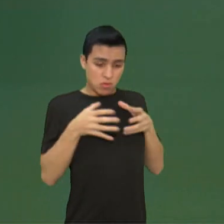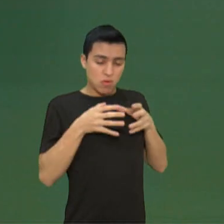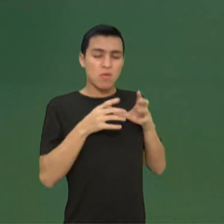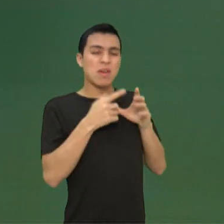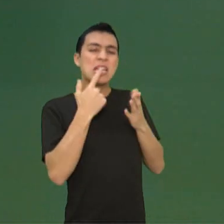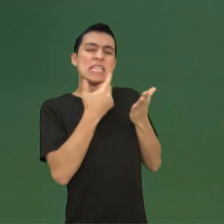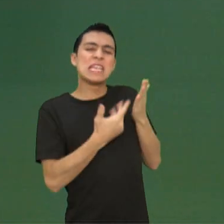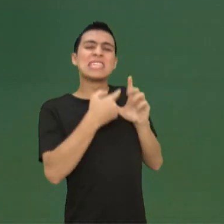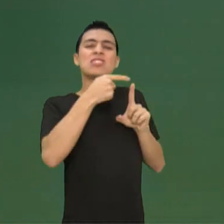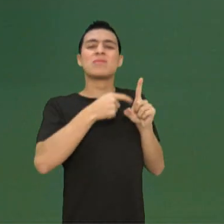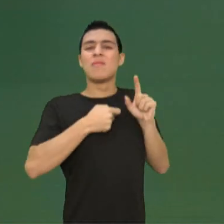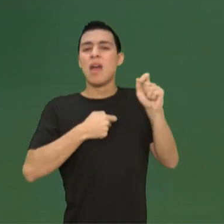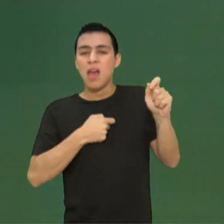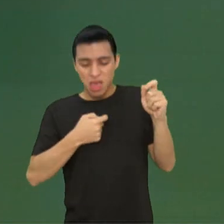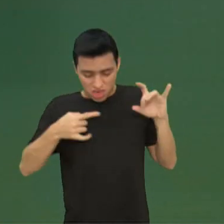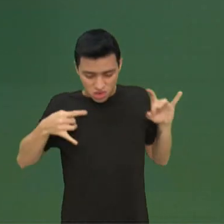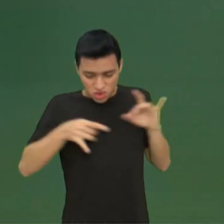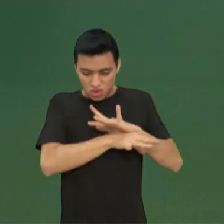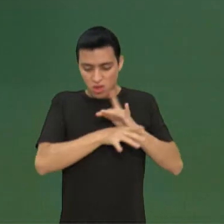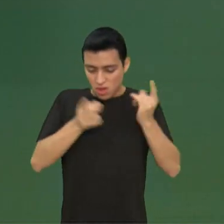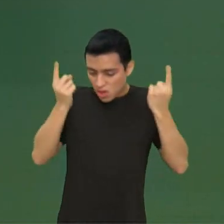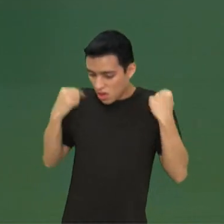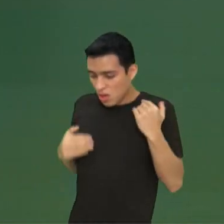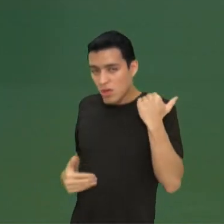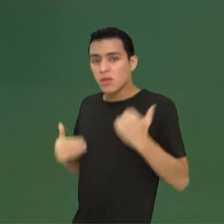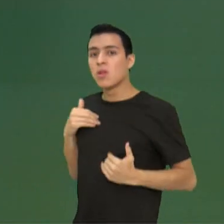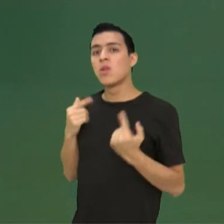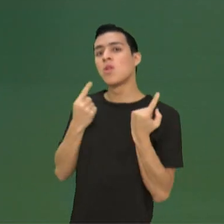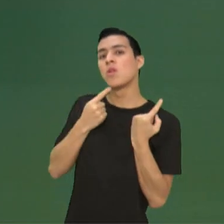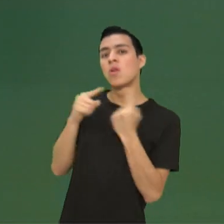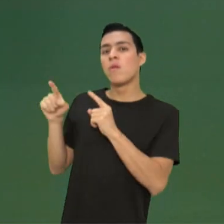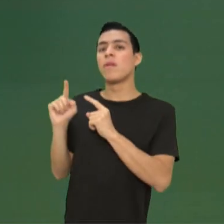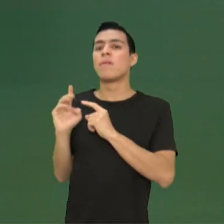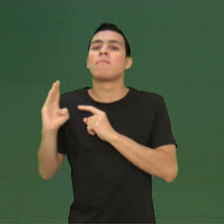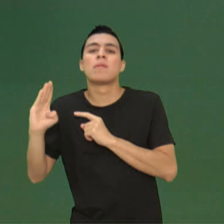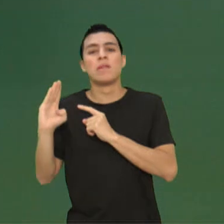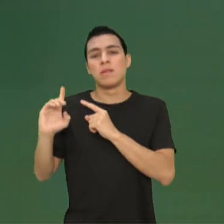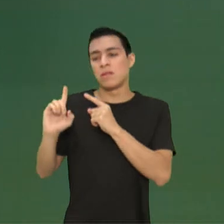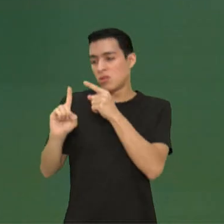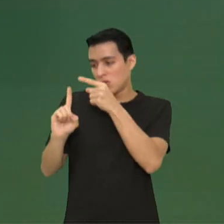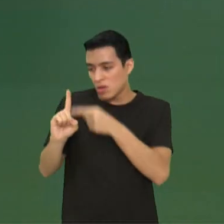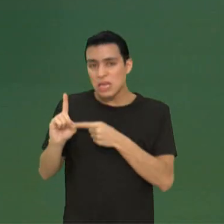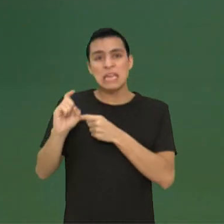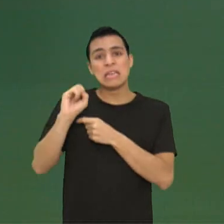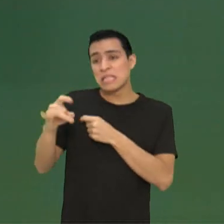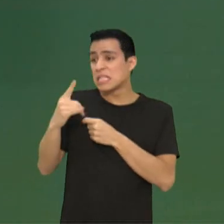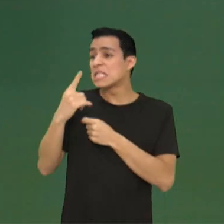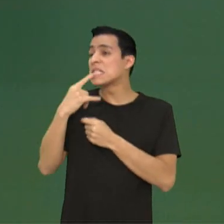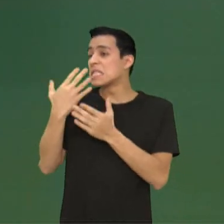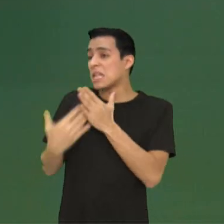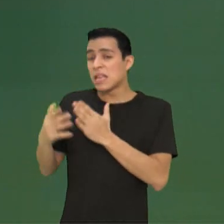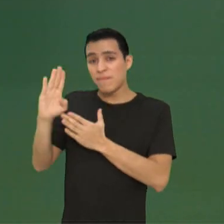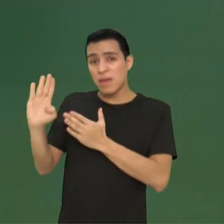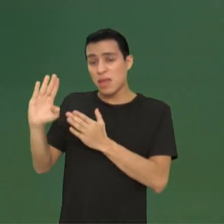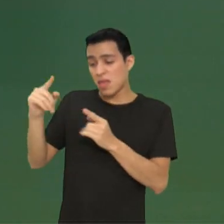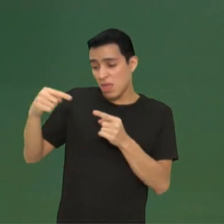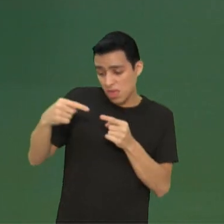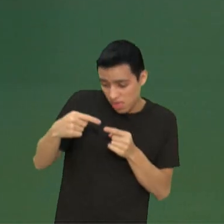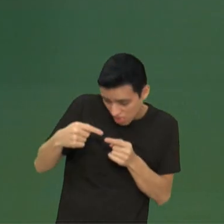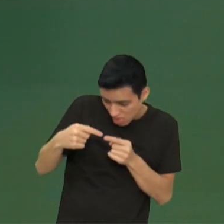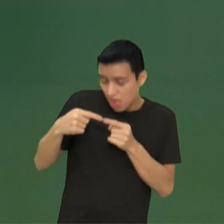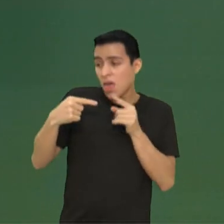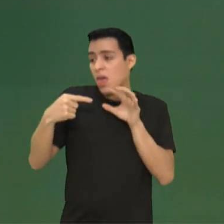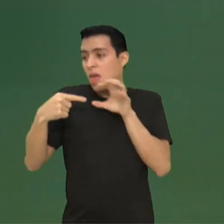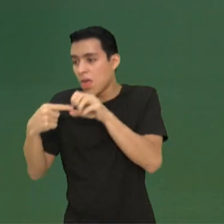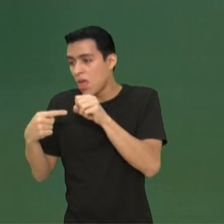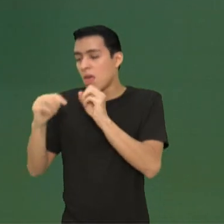A. Eu já nasço com anticorpos anti-B. Se eu receber sangue B, eu já tenho todos os anticorpos para